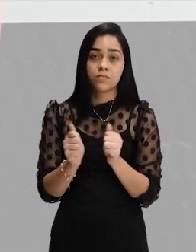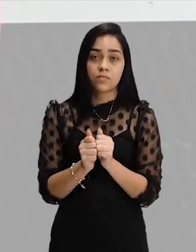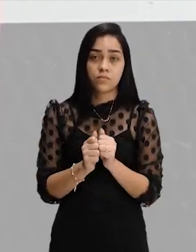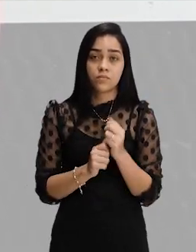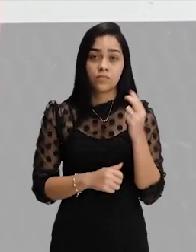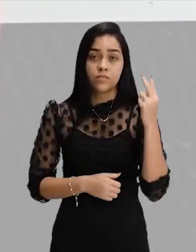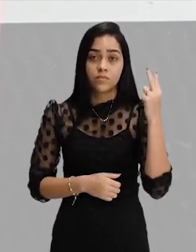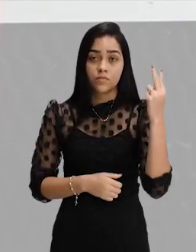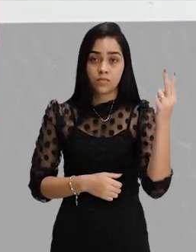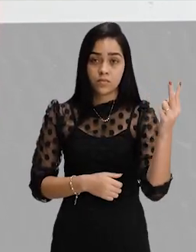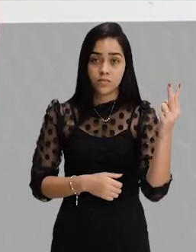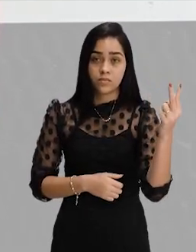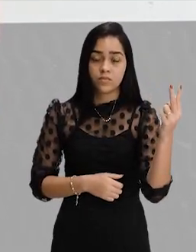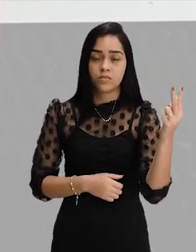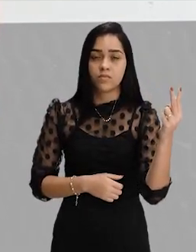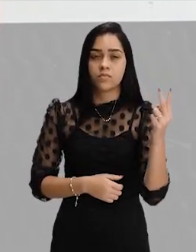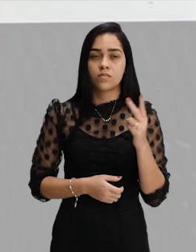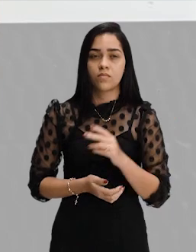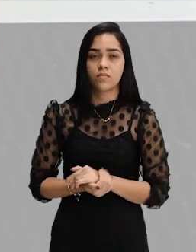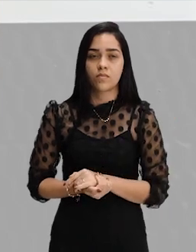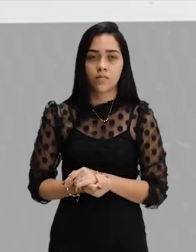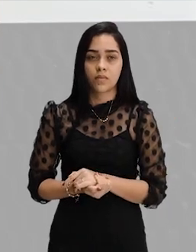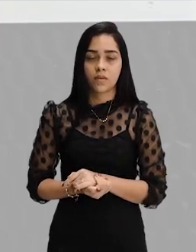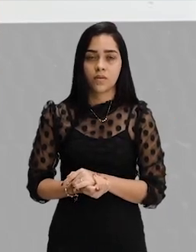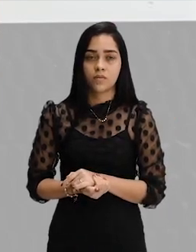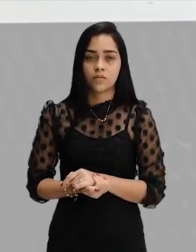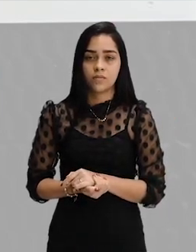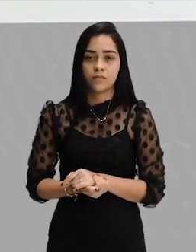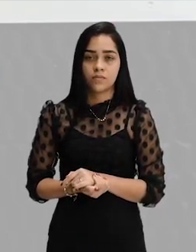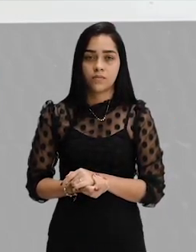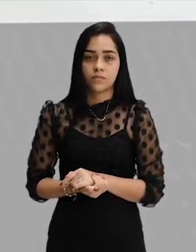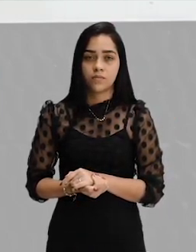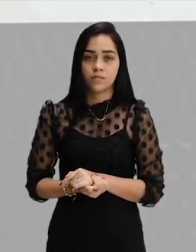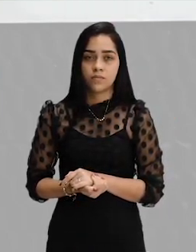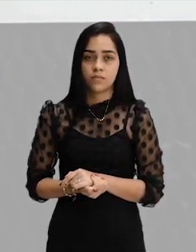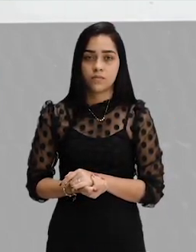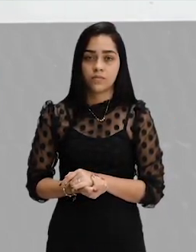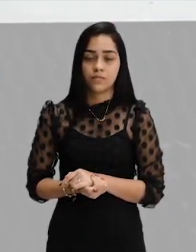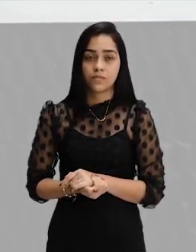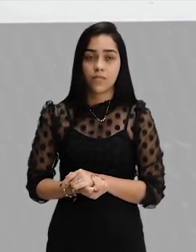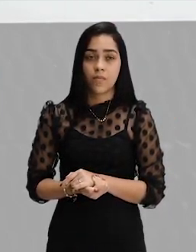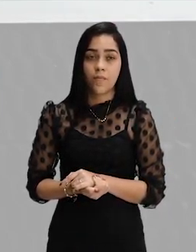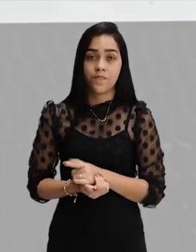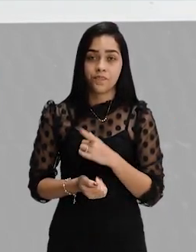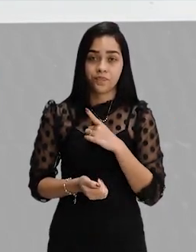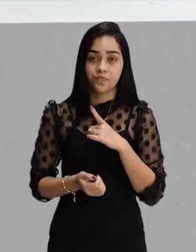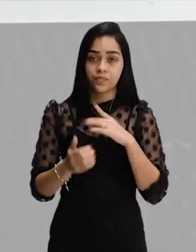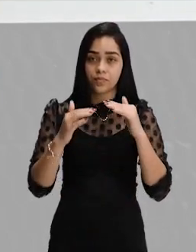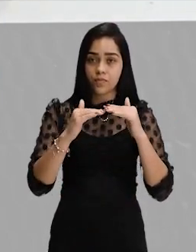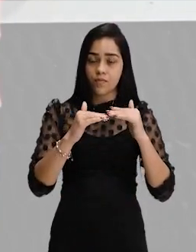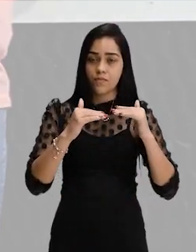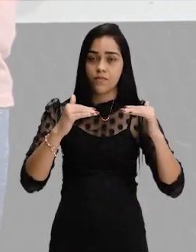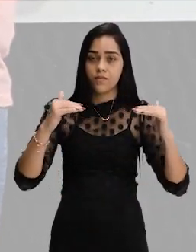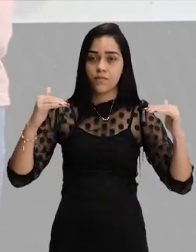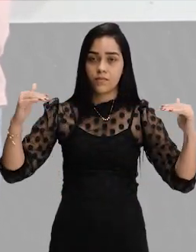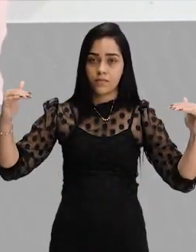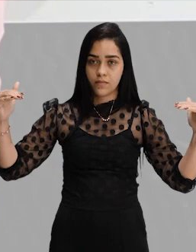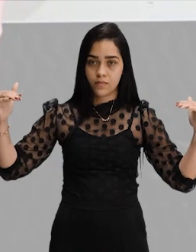interseção 2. A interseção é esse U de cabeça para baixo. Tá? Eu traço aqui uma reta numérica,